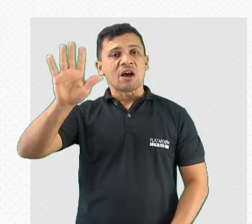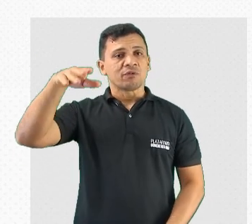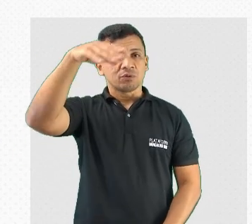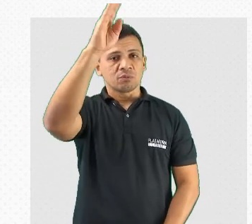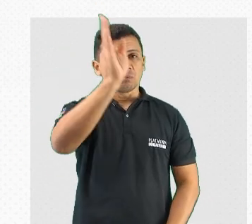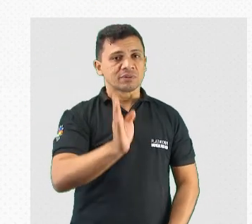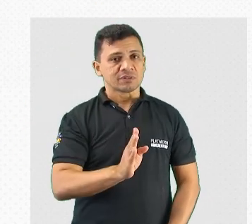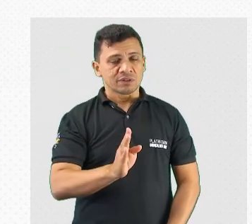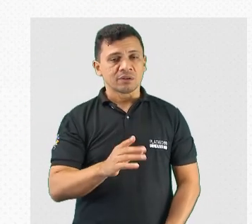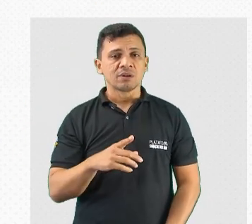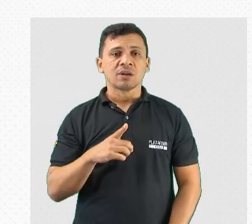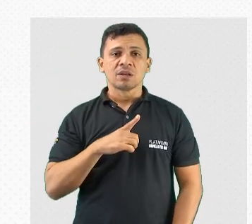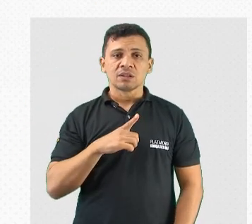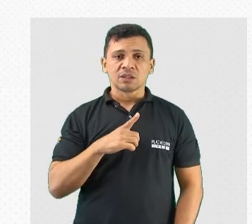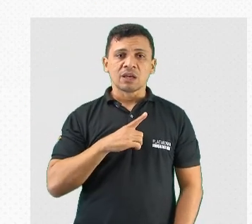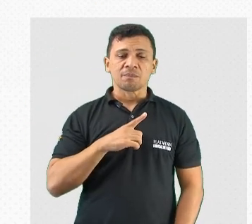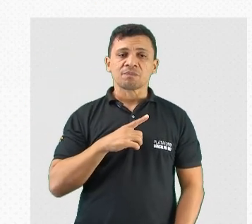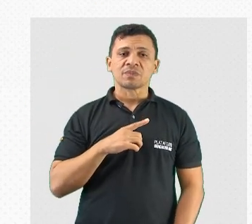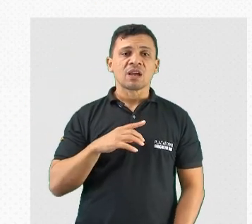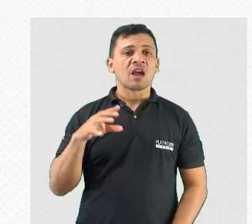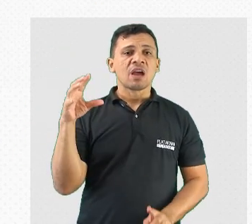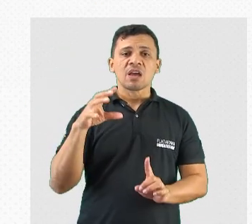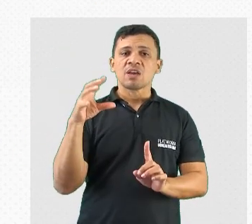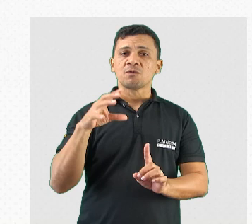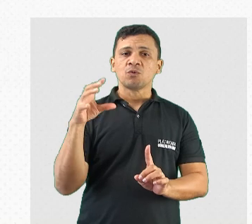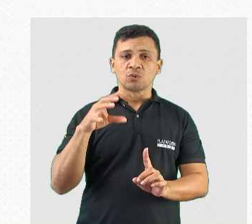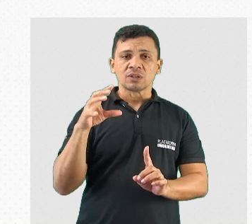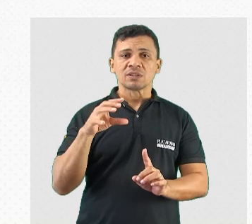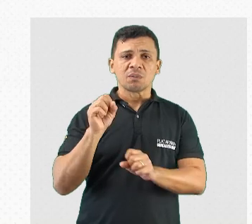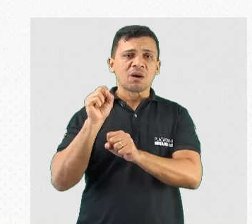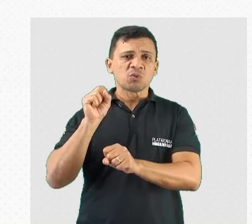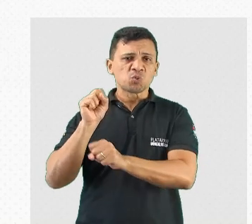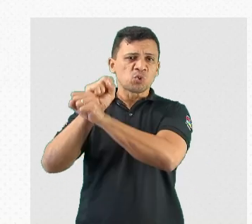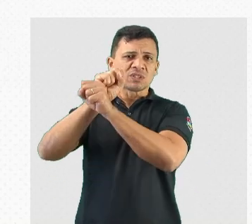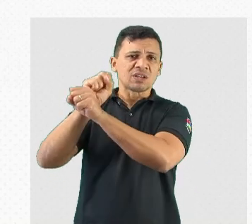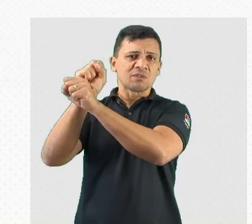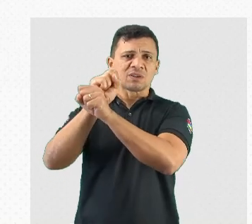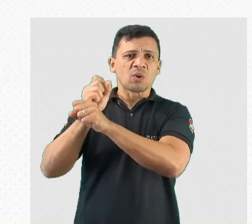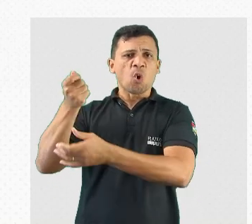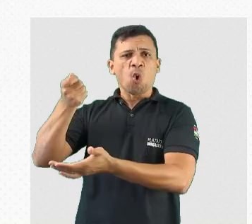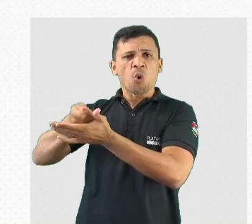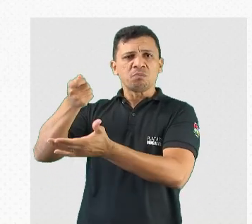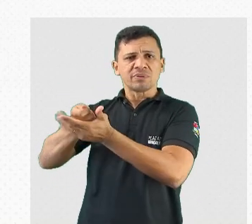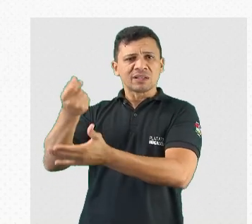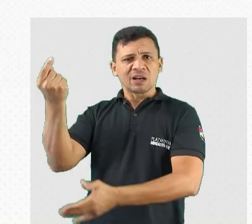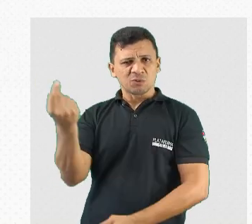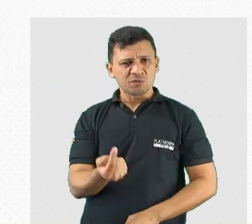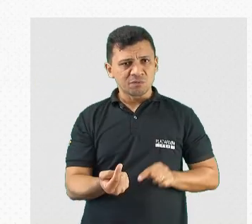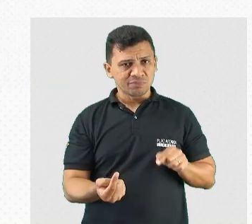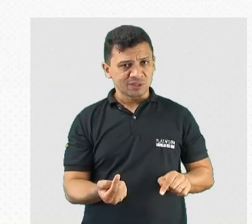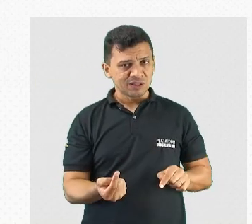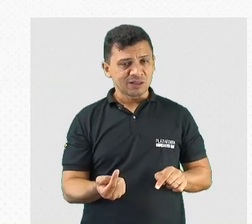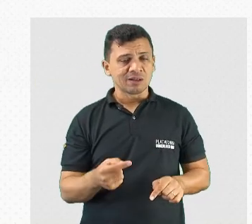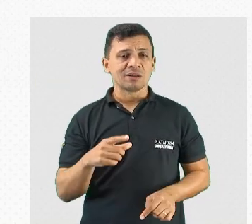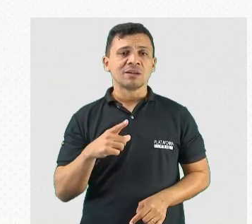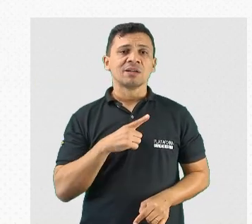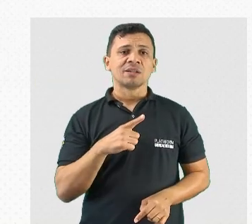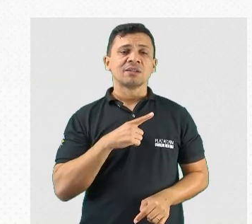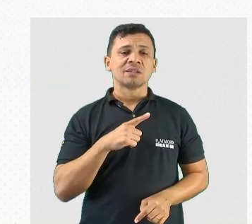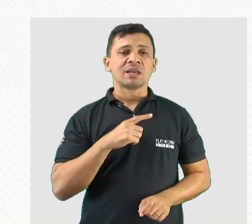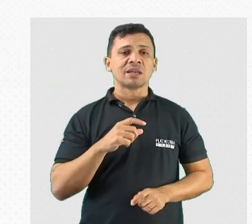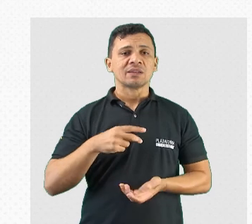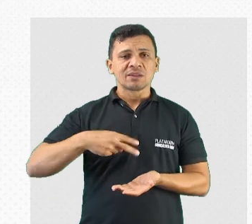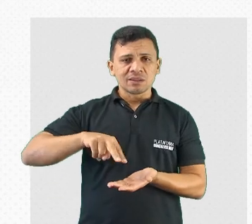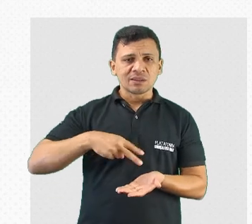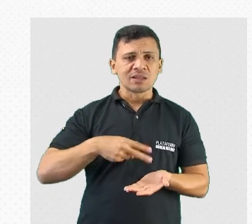influência africana dos escravizados originalmente que vieram na marra de lá para cá. Há todo um processo de contribuição,